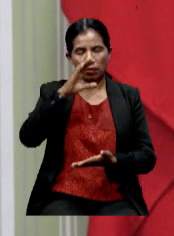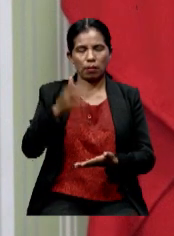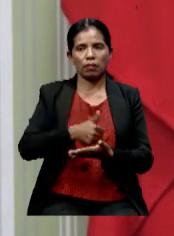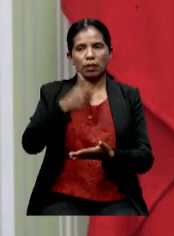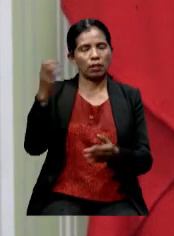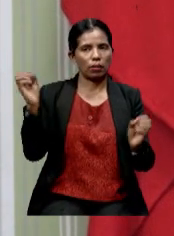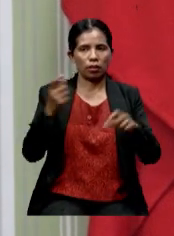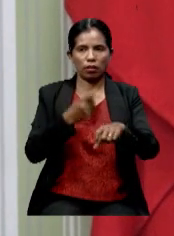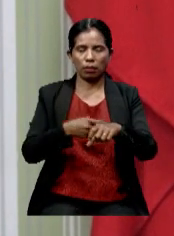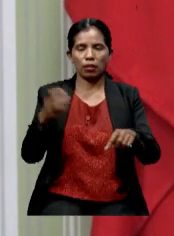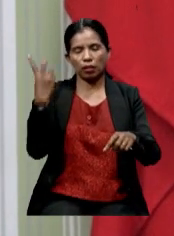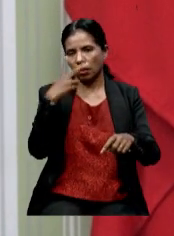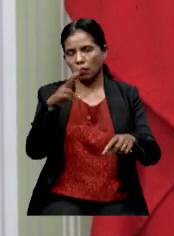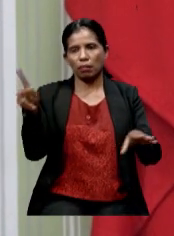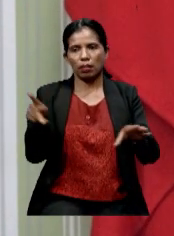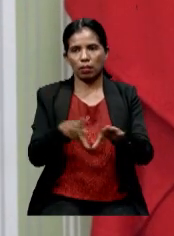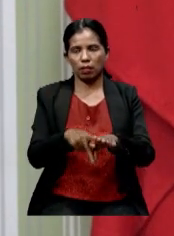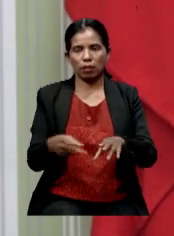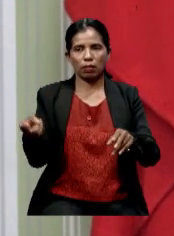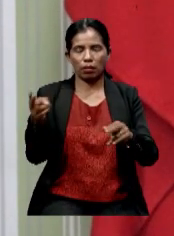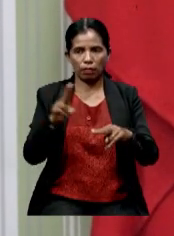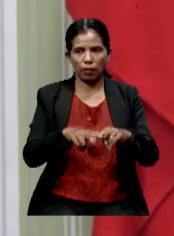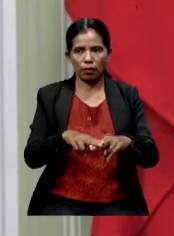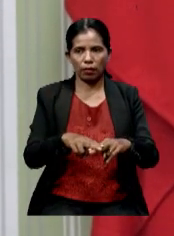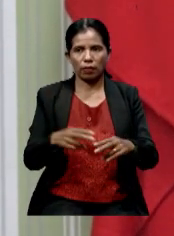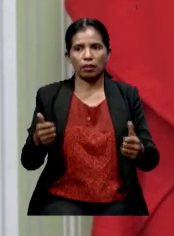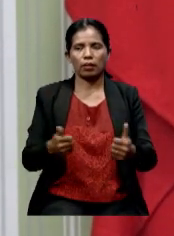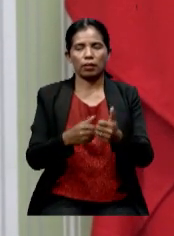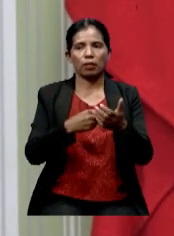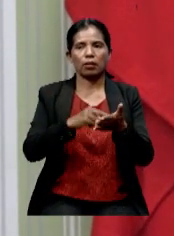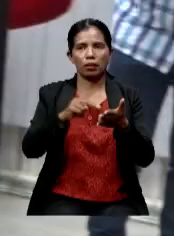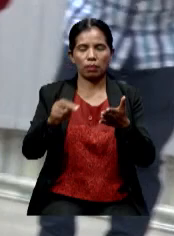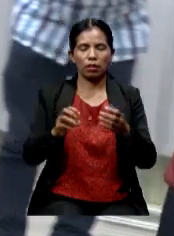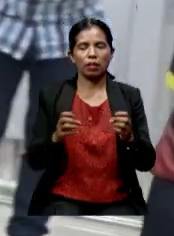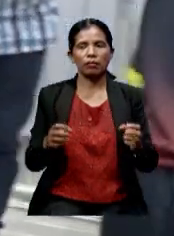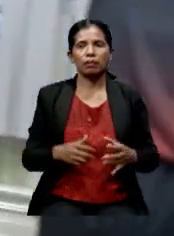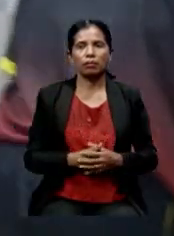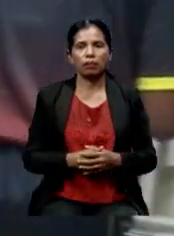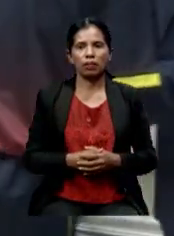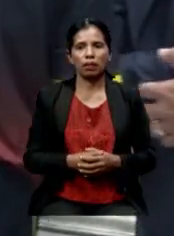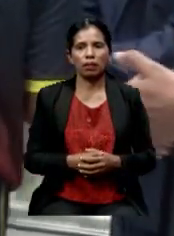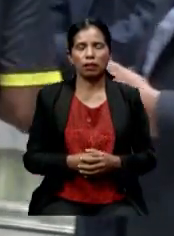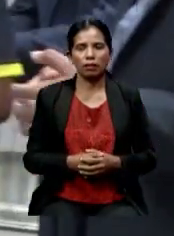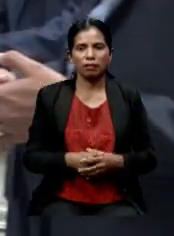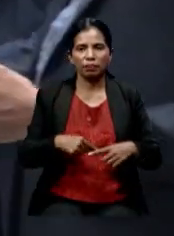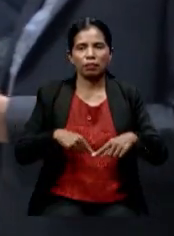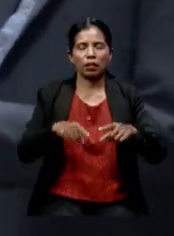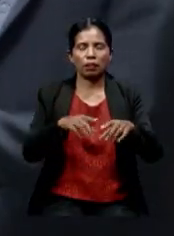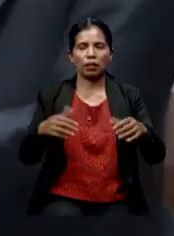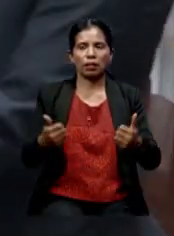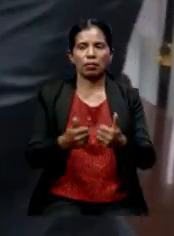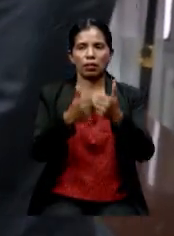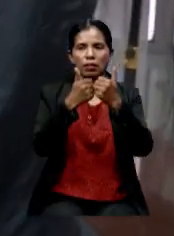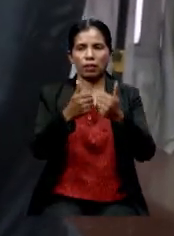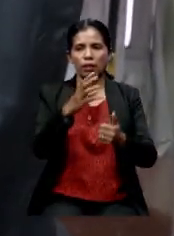ita ba partisipale. Atau aumenta ta complete ret numur be ka halorame de. Atleta nebe mak seba kompete iha ASEAN Para